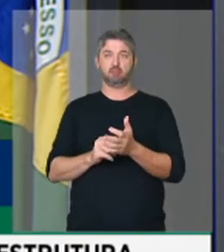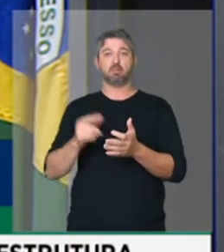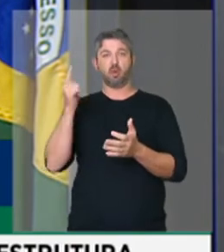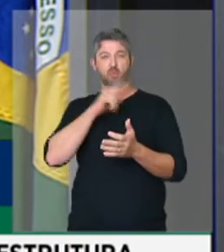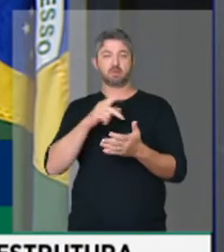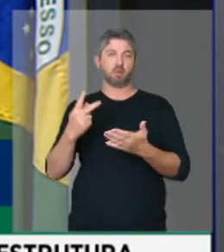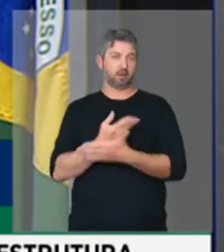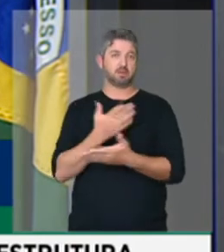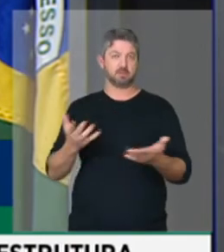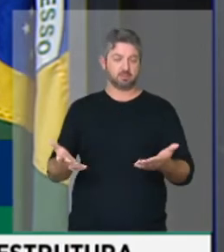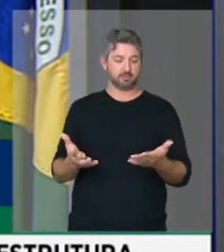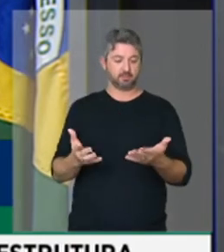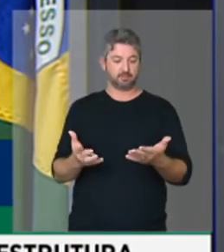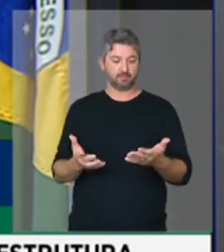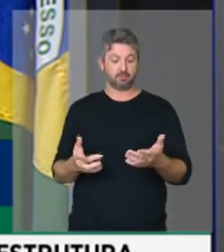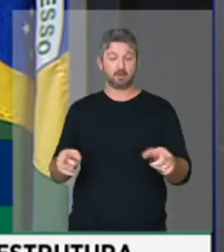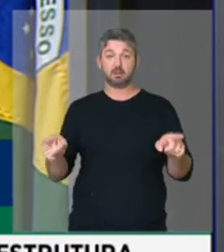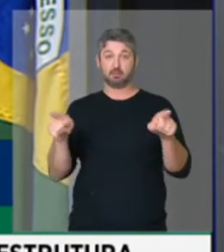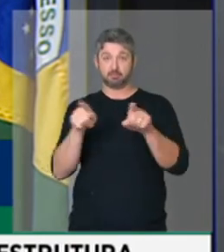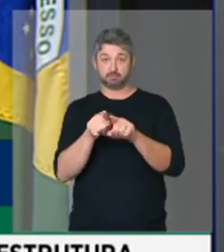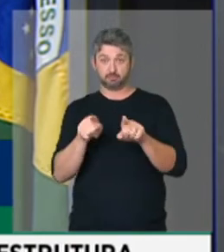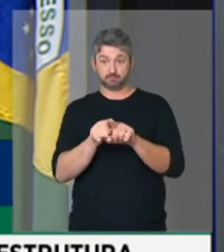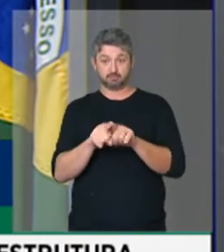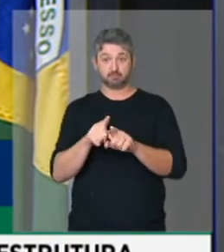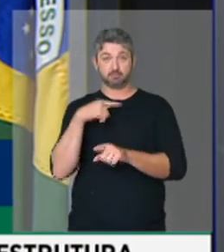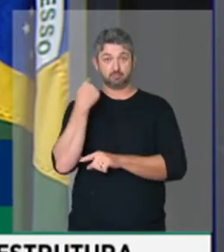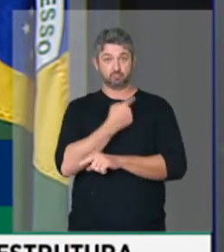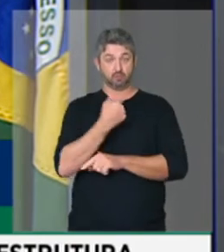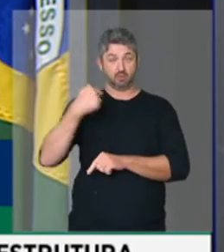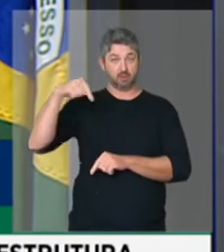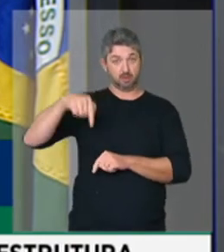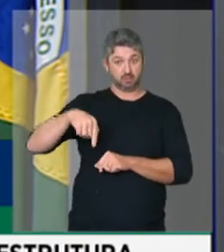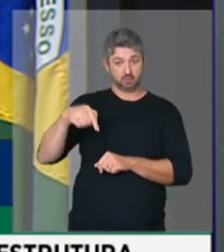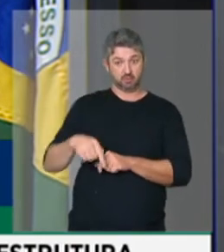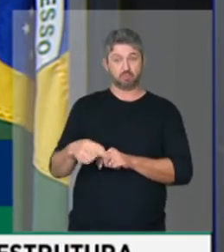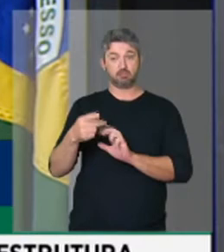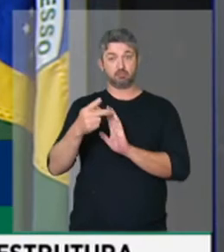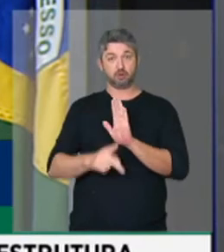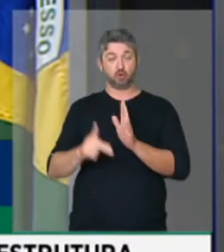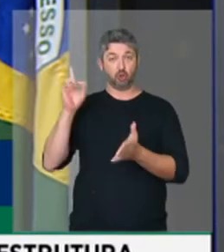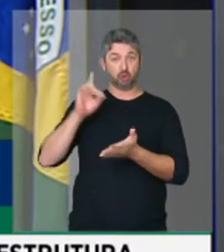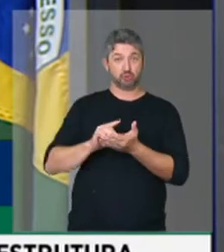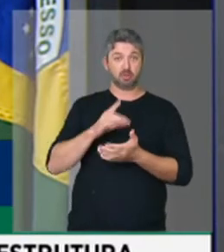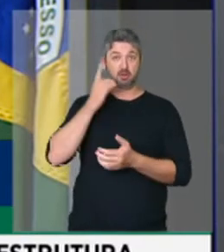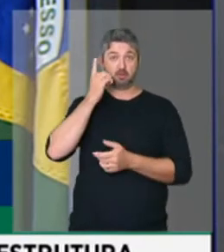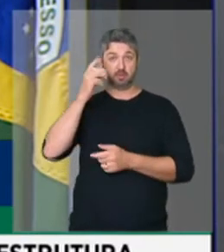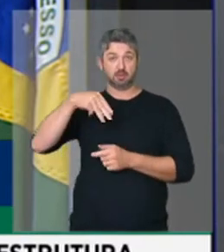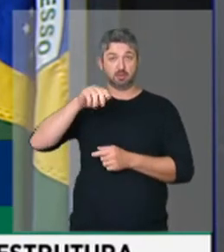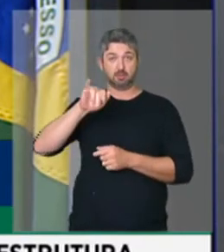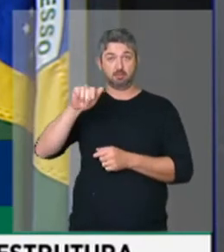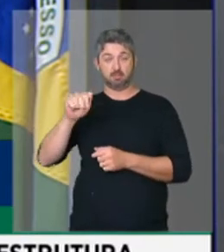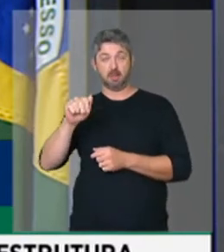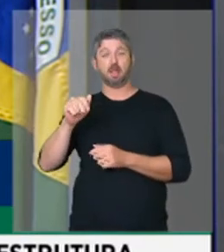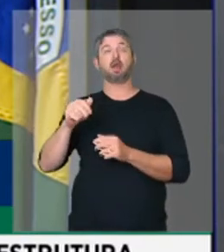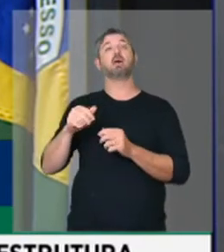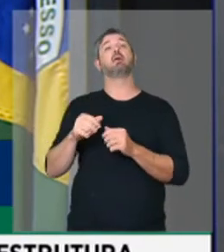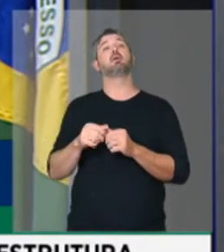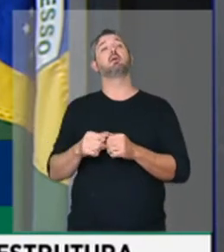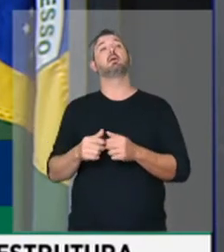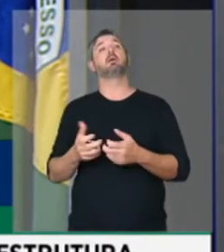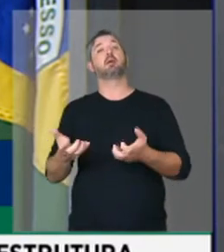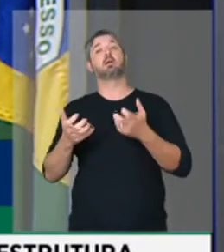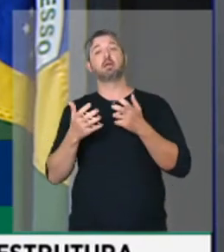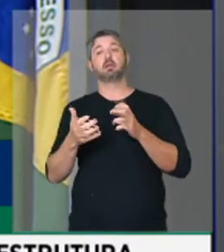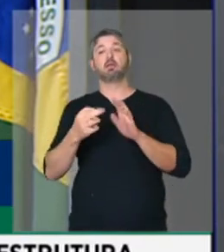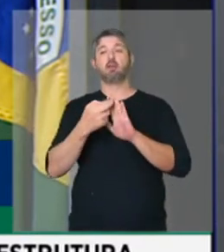acontecer. Por outro lado, nós aqui, senhor presidente, o projeto original do deputado João Maia propunha que se tivesse uma